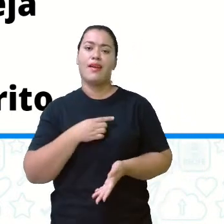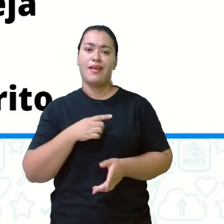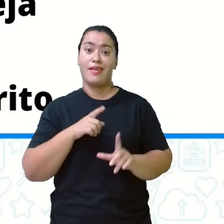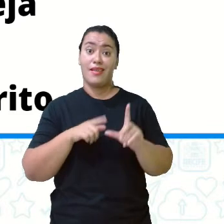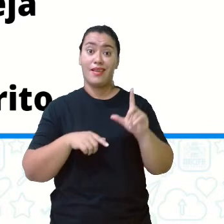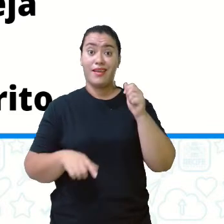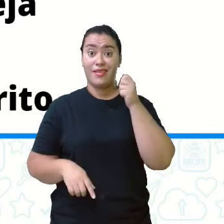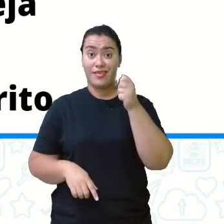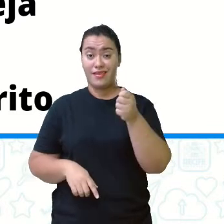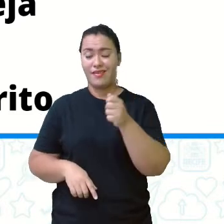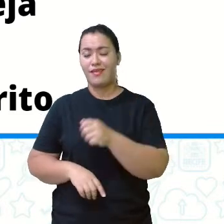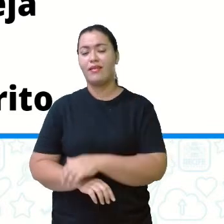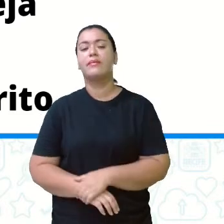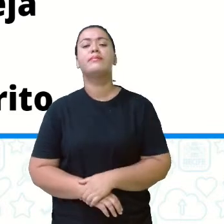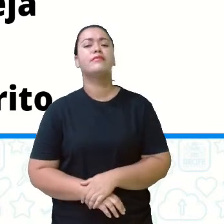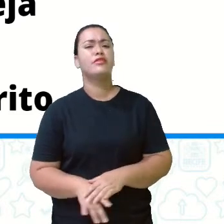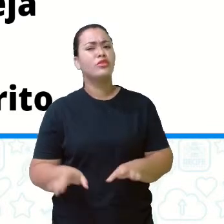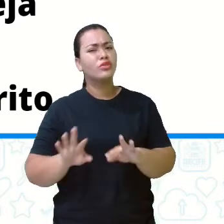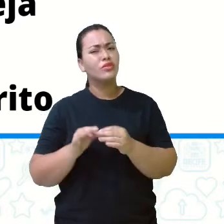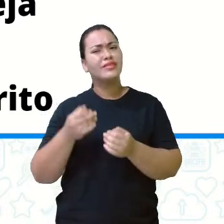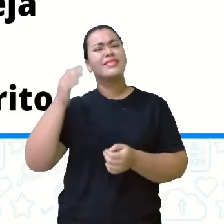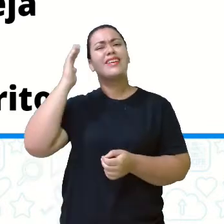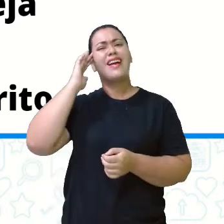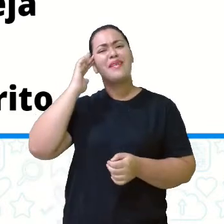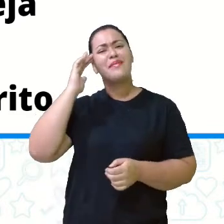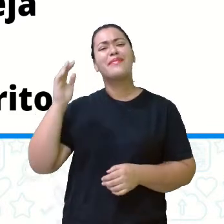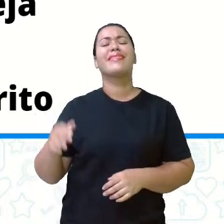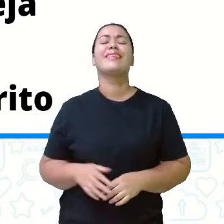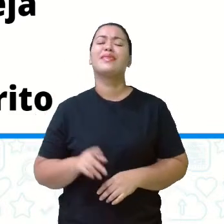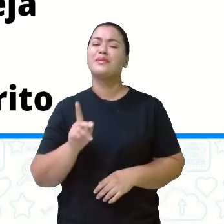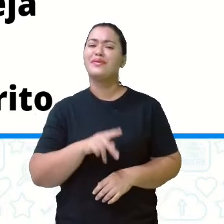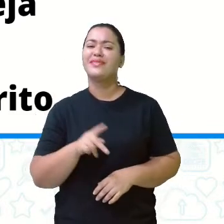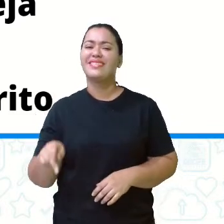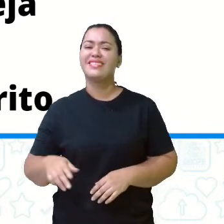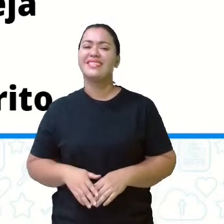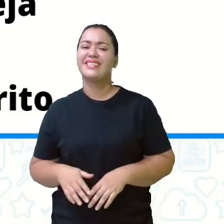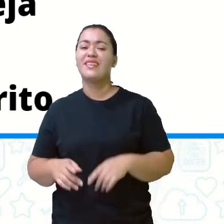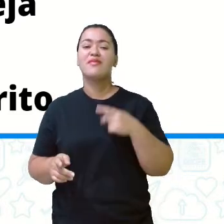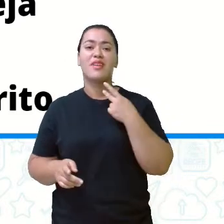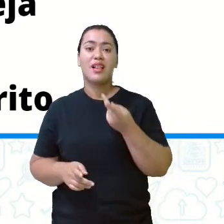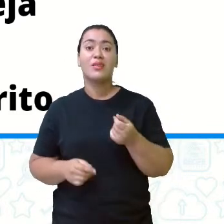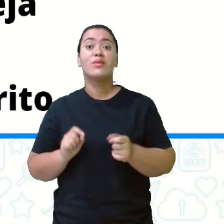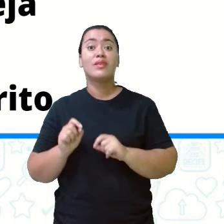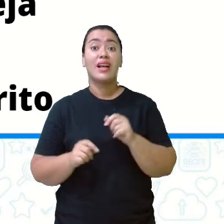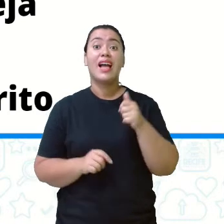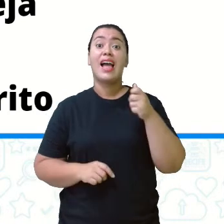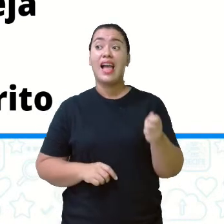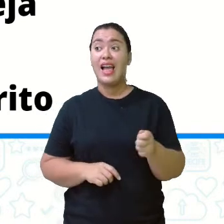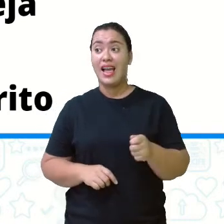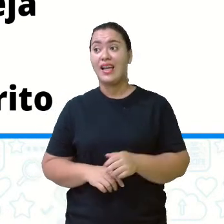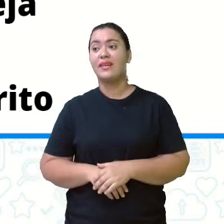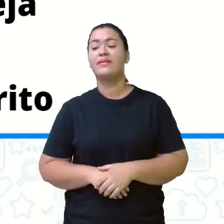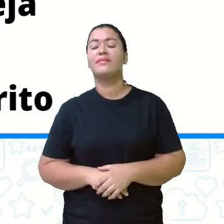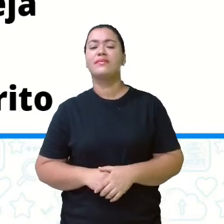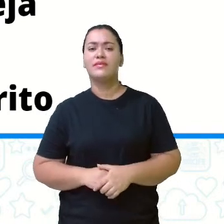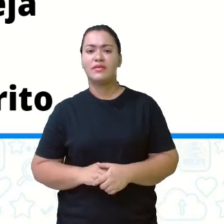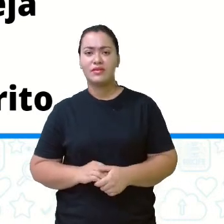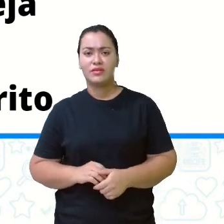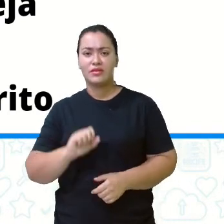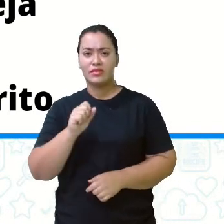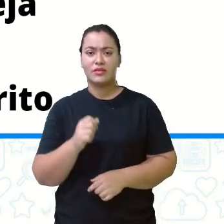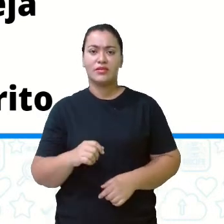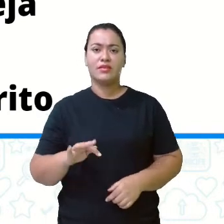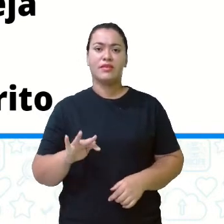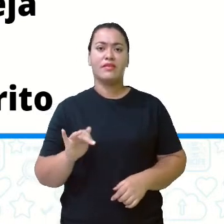A, Bianca também. E tá todo mundo sabendo, professora Mauricéia. Eita, marcaram A, A professora? Sofia, eita que agora